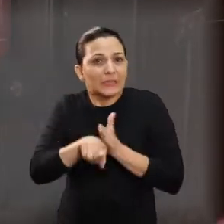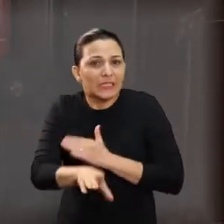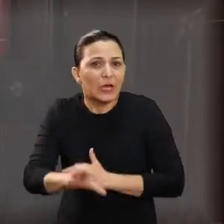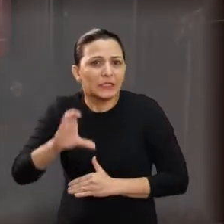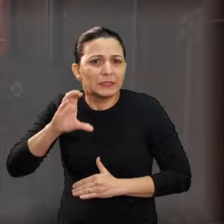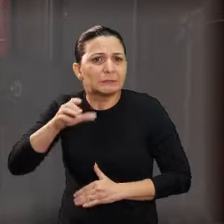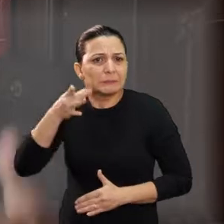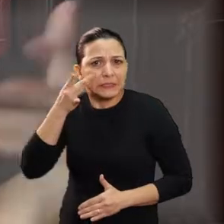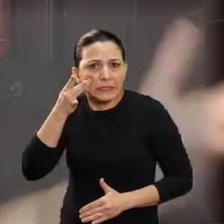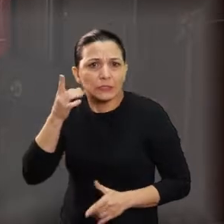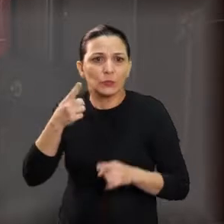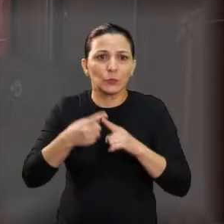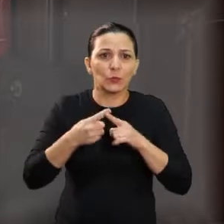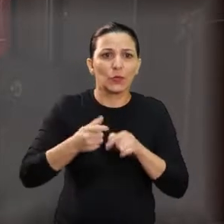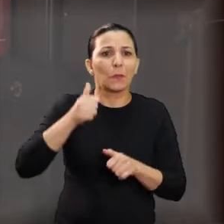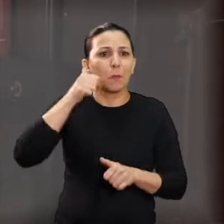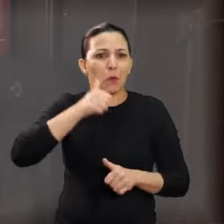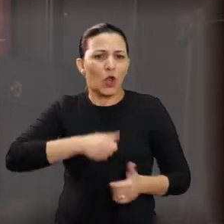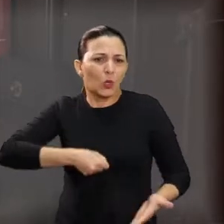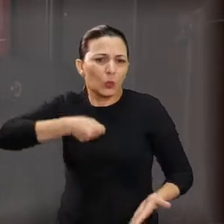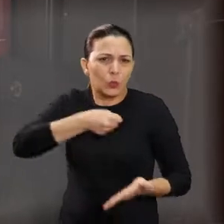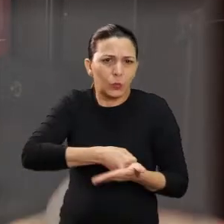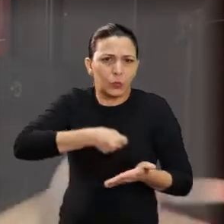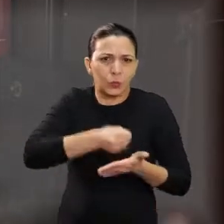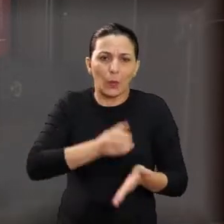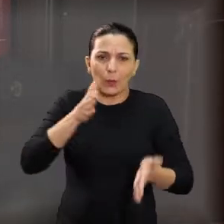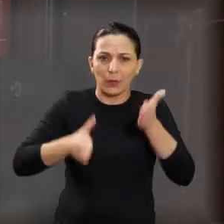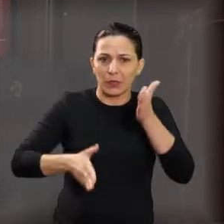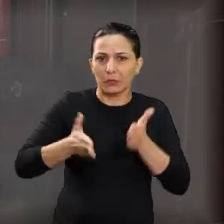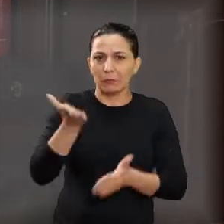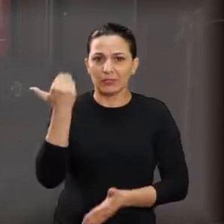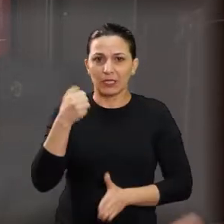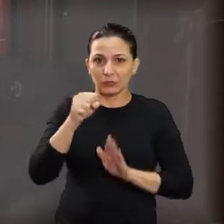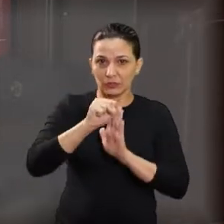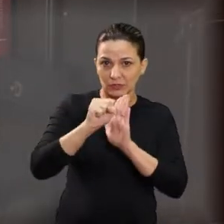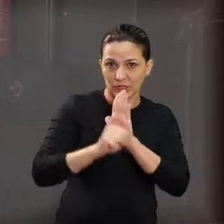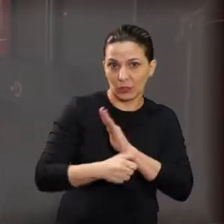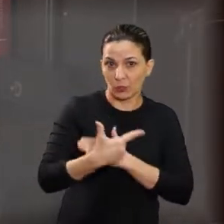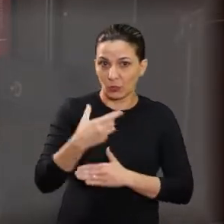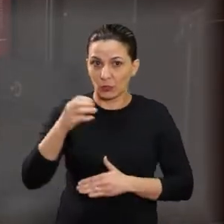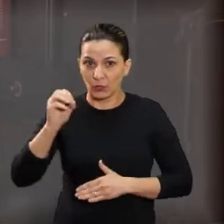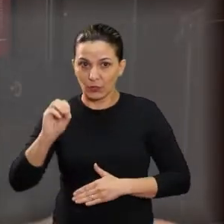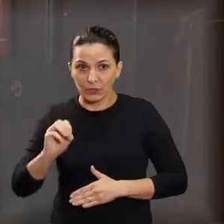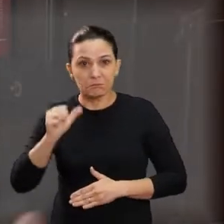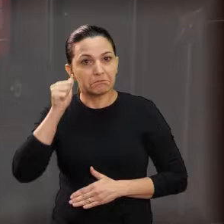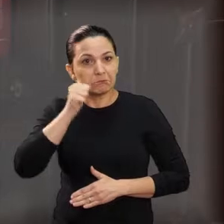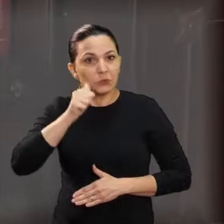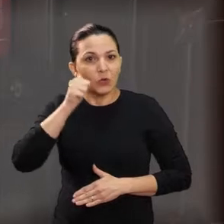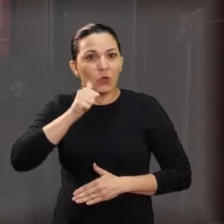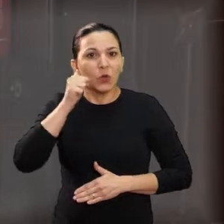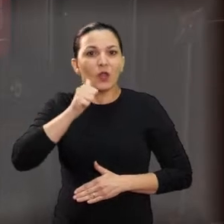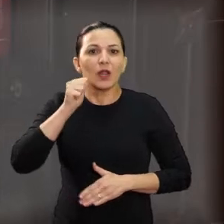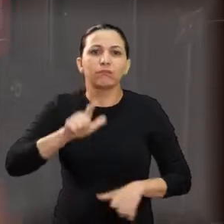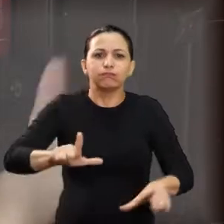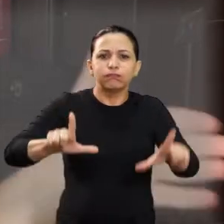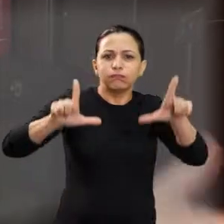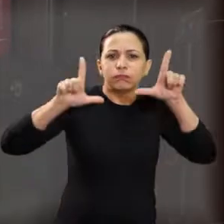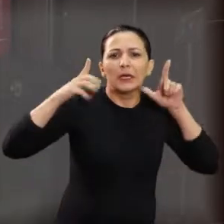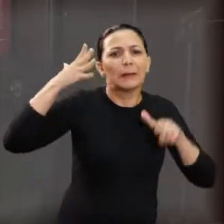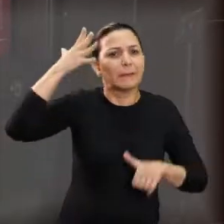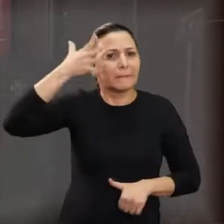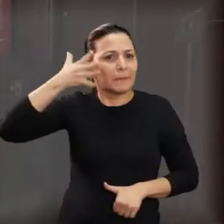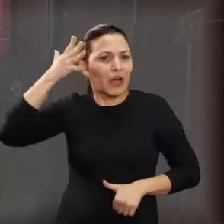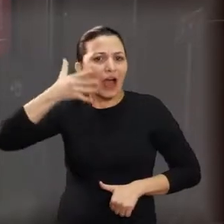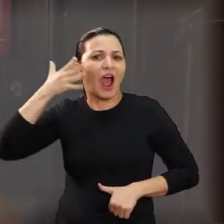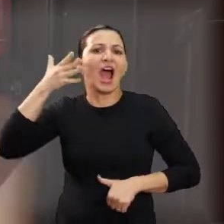também de luta, de afirmação da mulher naquele momento, que era metade do século XX, elas faziam